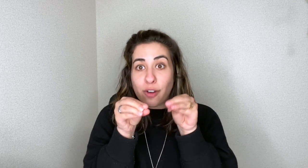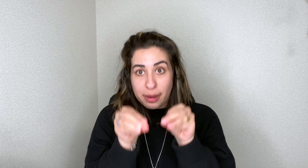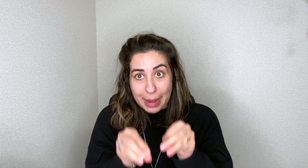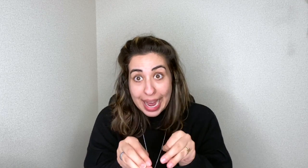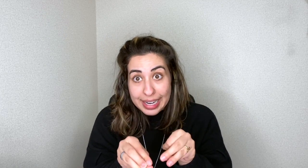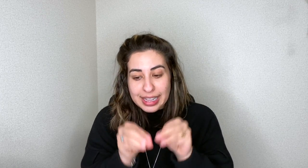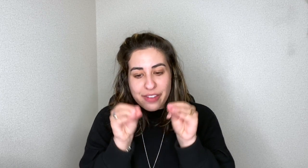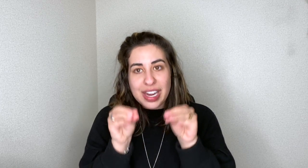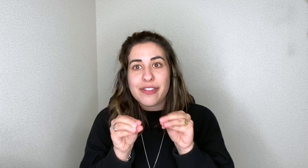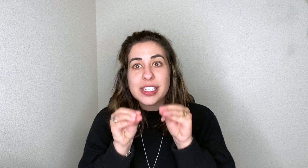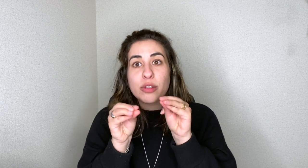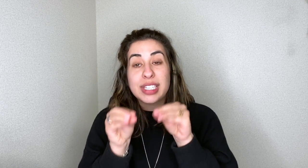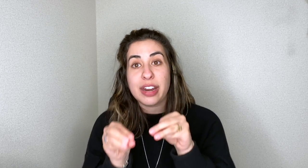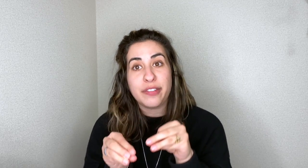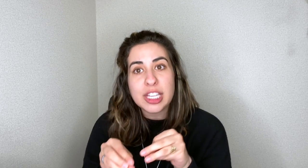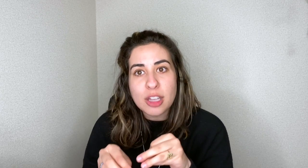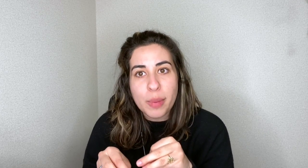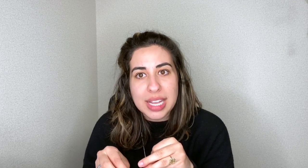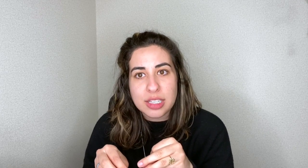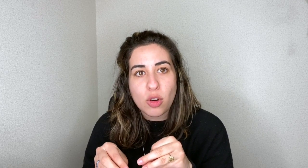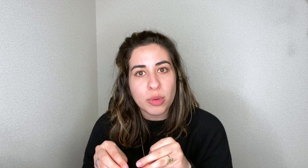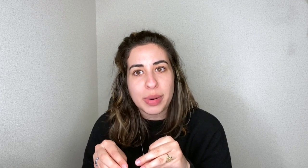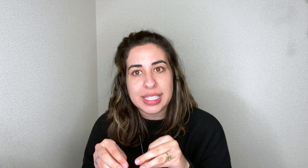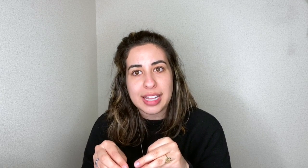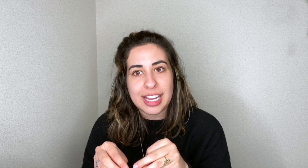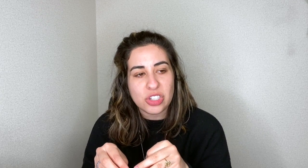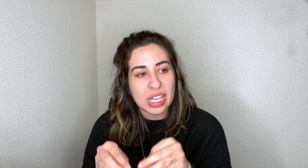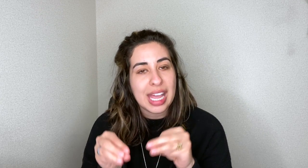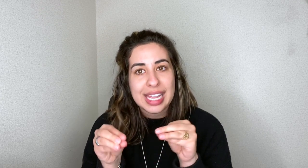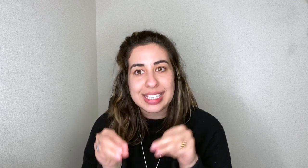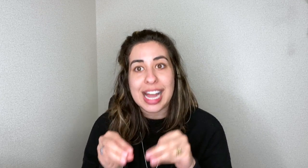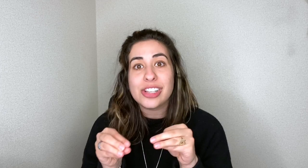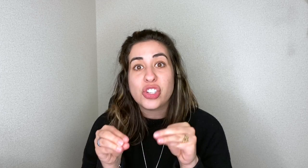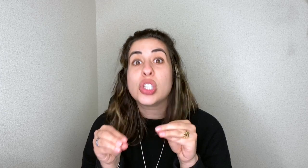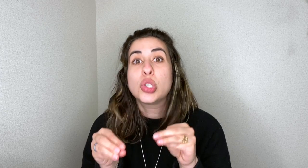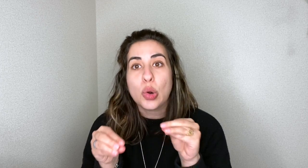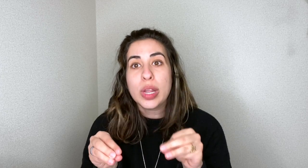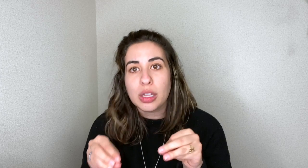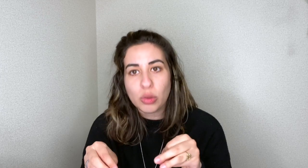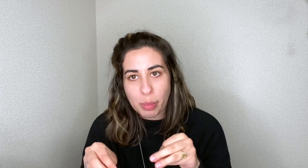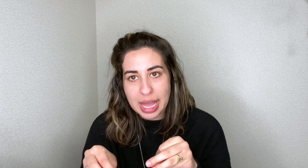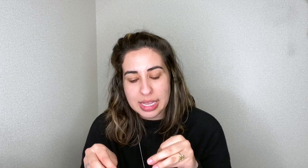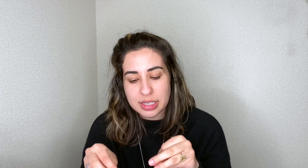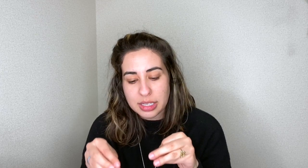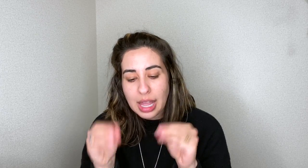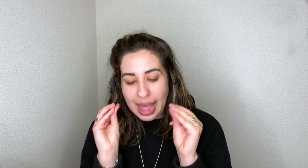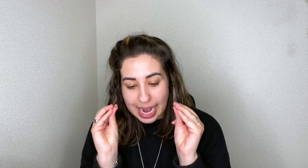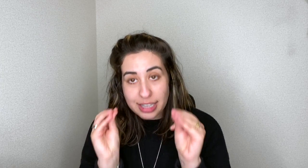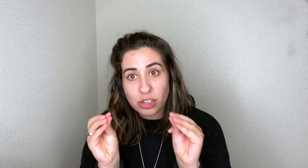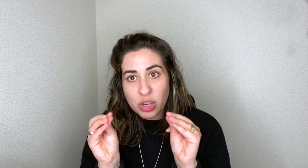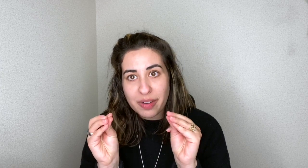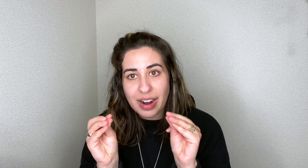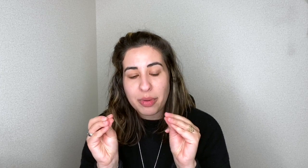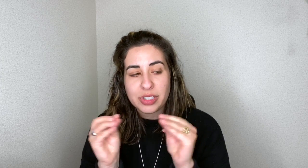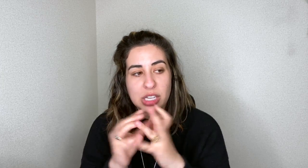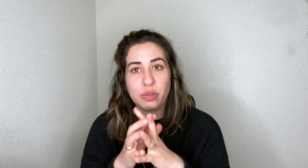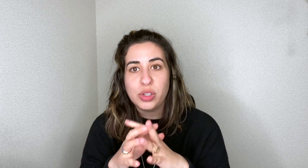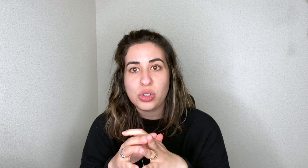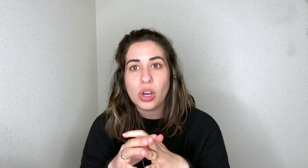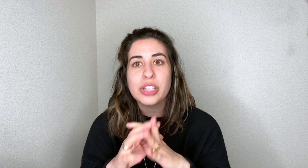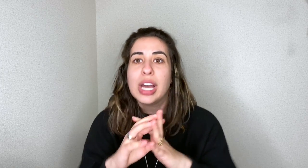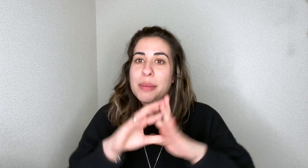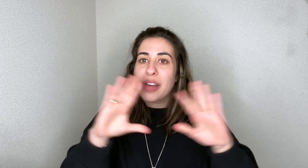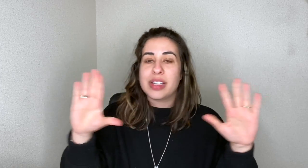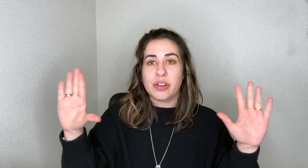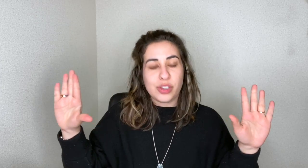deveria informar, deveria fazer um serviço ao Brasil como presidente, está destruindo o país. Era isso que eu tinha pra falar pra vocês no